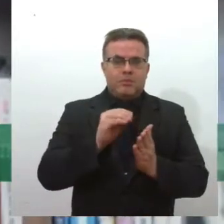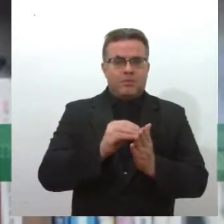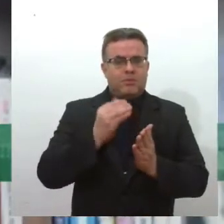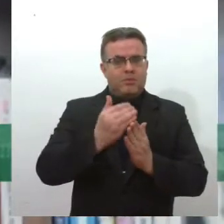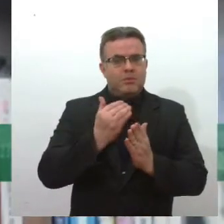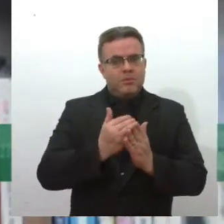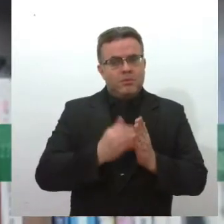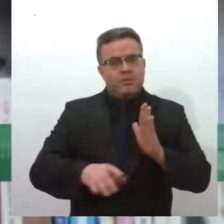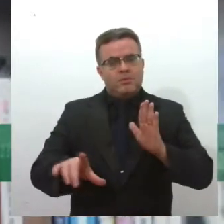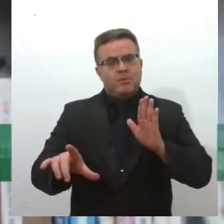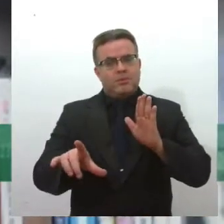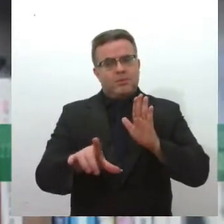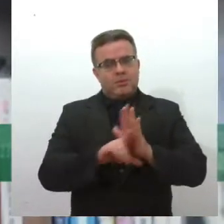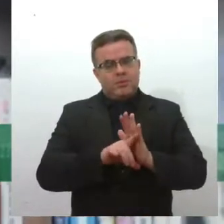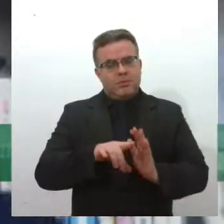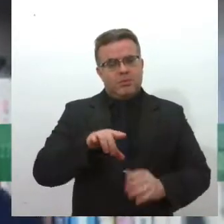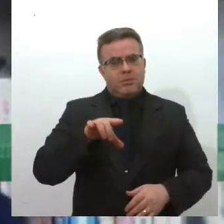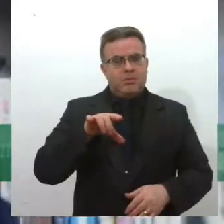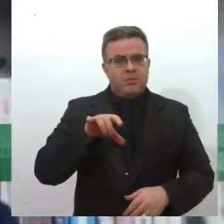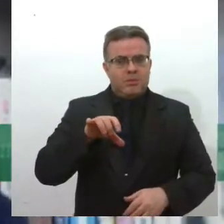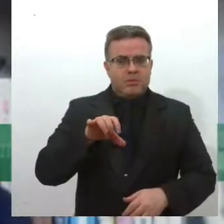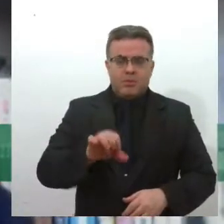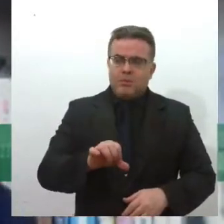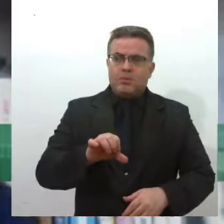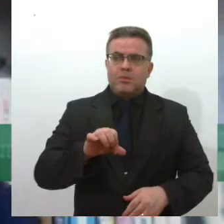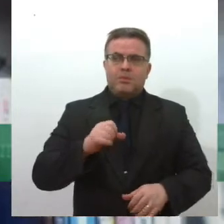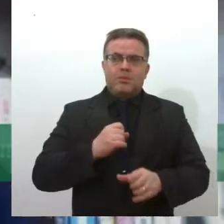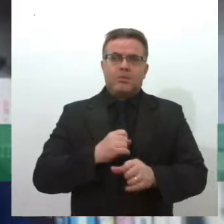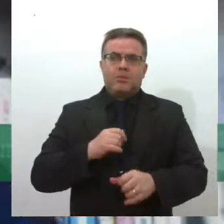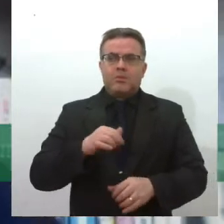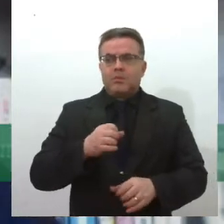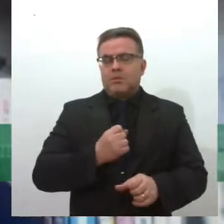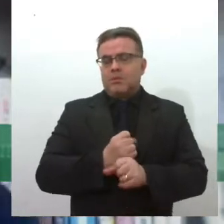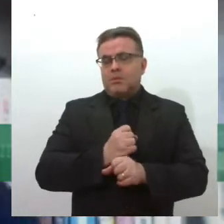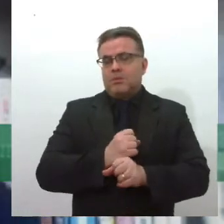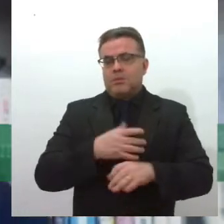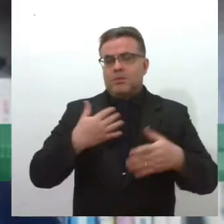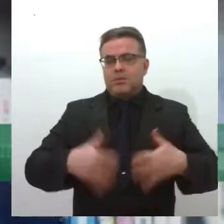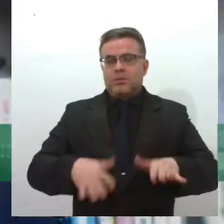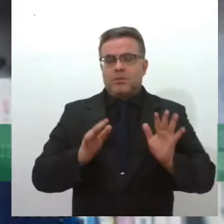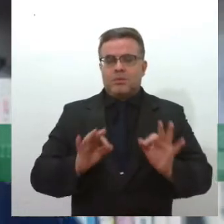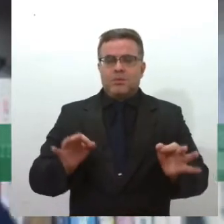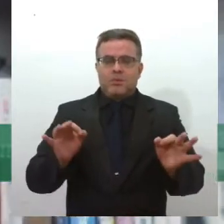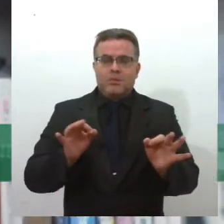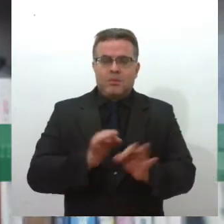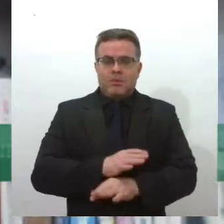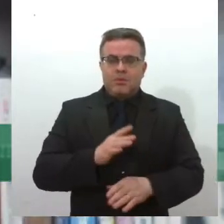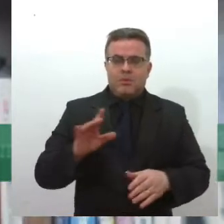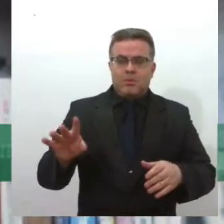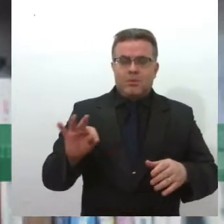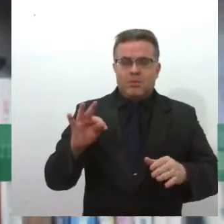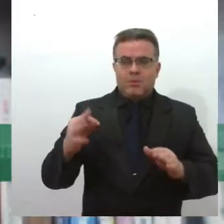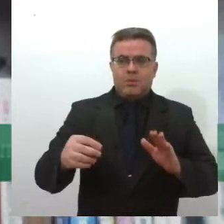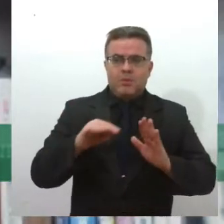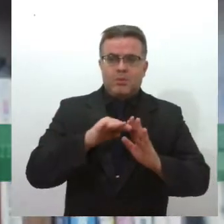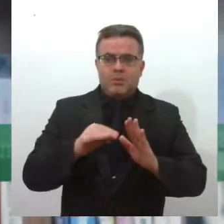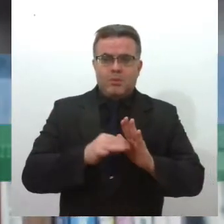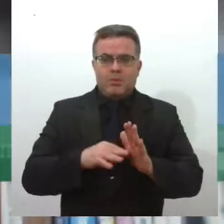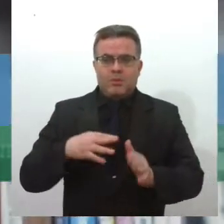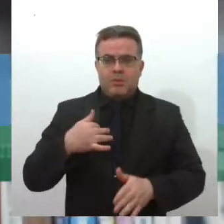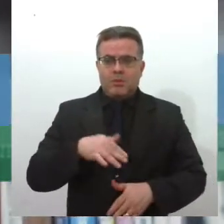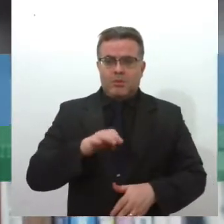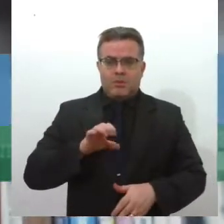de 29 anos é uma medida positiva. Quero saudar o meu amigo Manuel